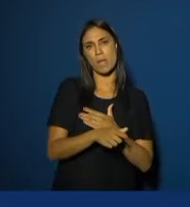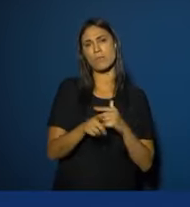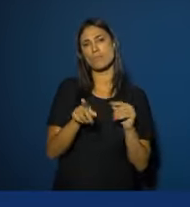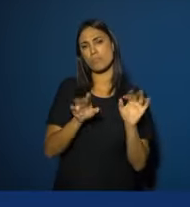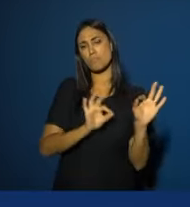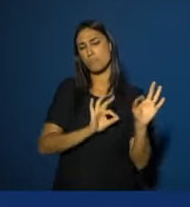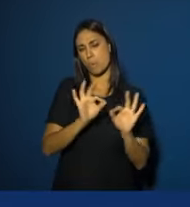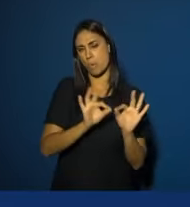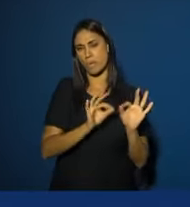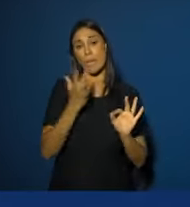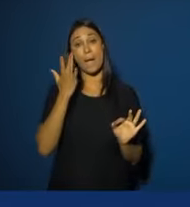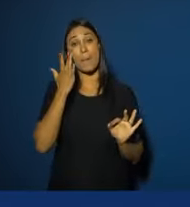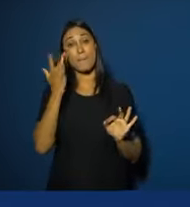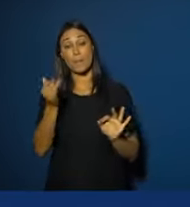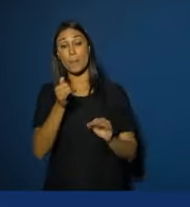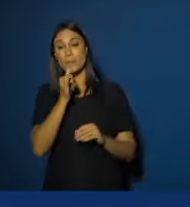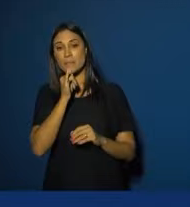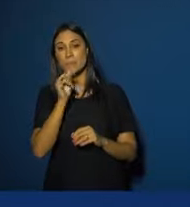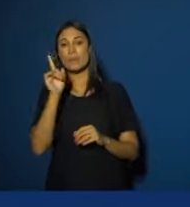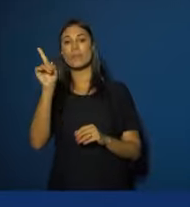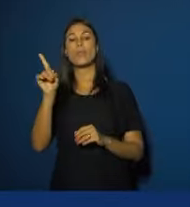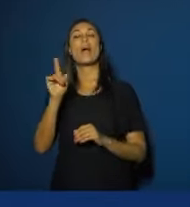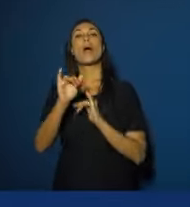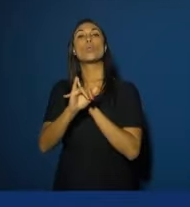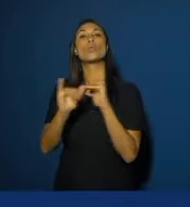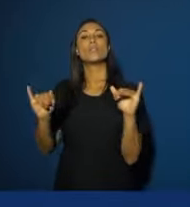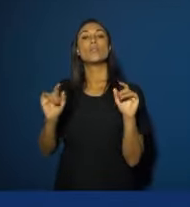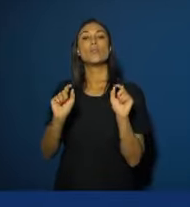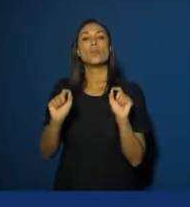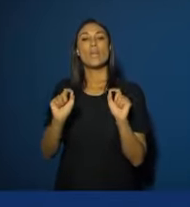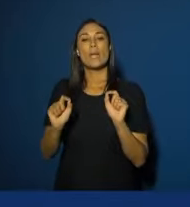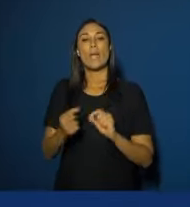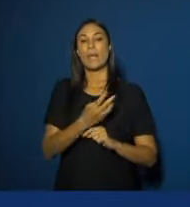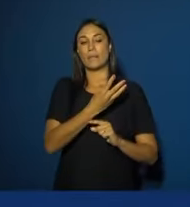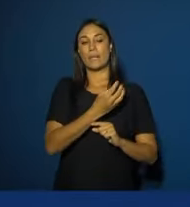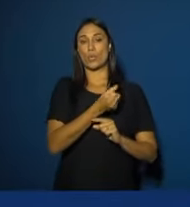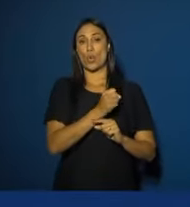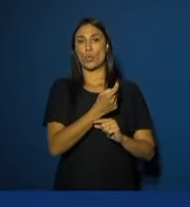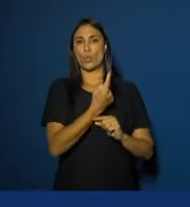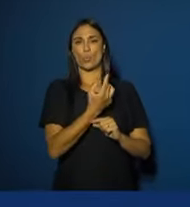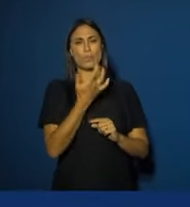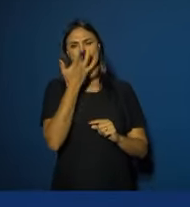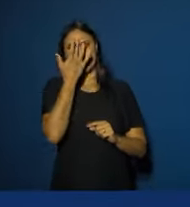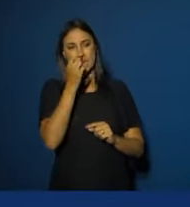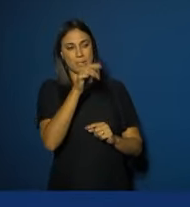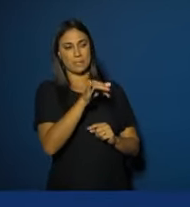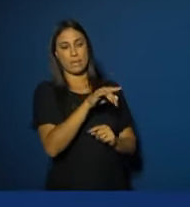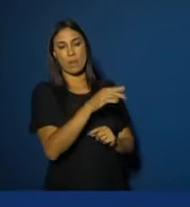lá. Amanhã, por exemplo, estamos anunciando a 381, não sei se o Renan